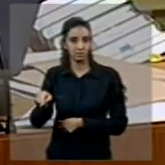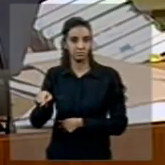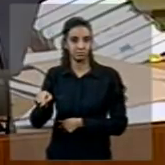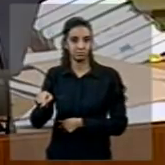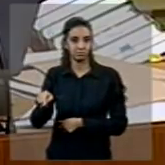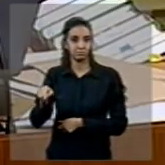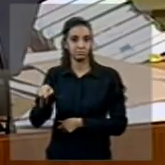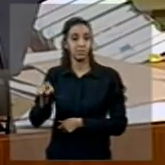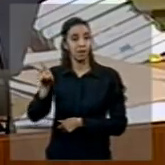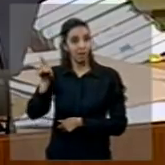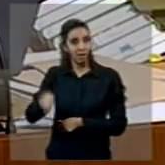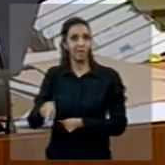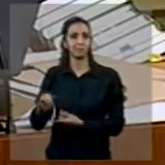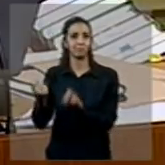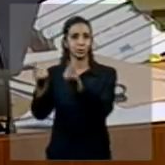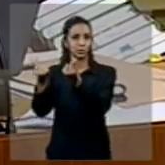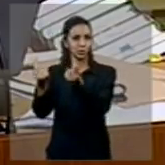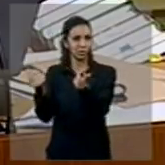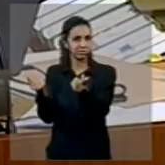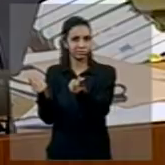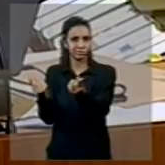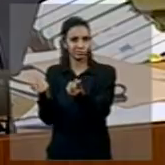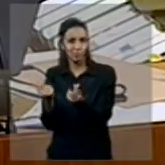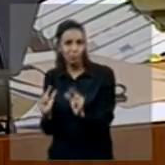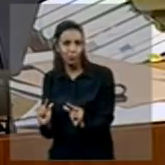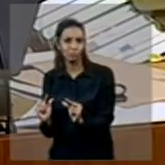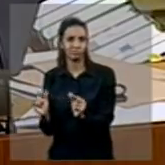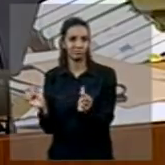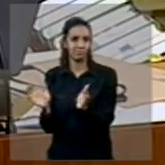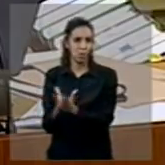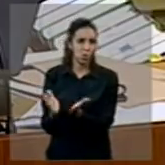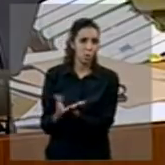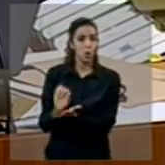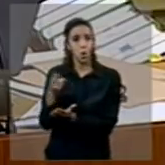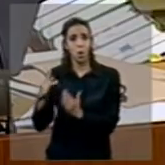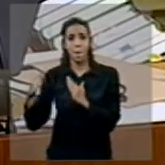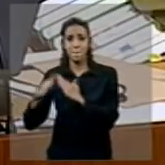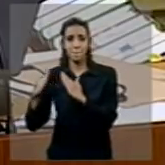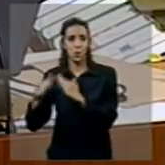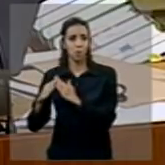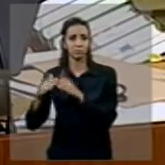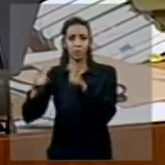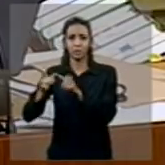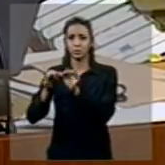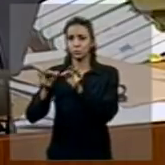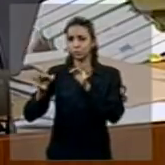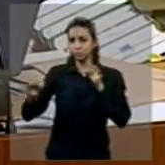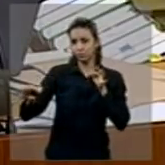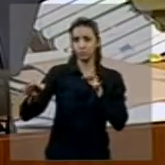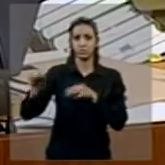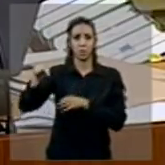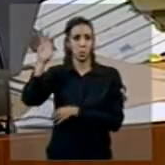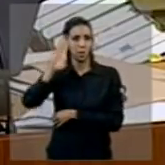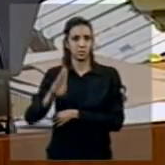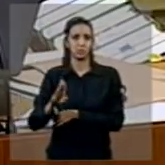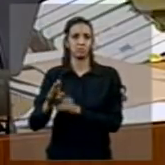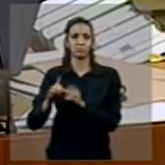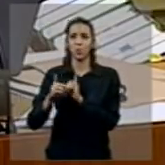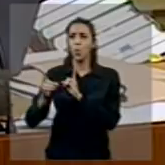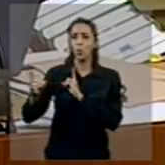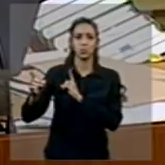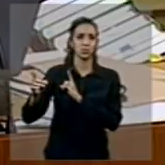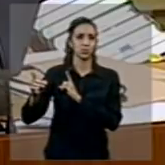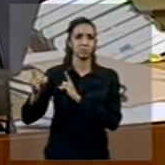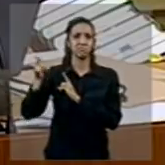economicamente hipossuficientes e residentes nos mais afastados rincões do país, que não tiveram